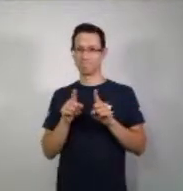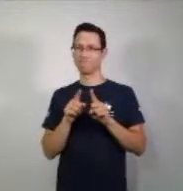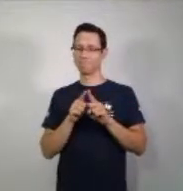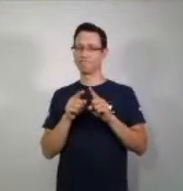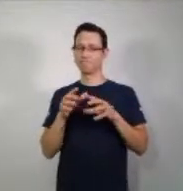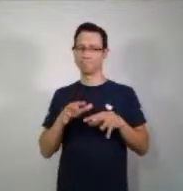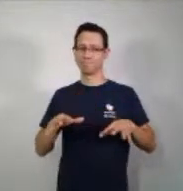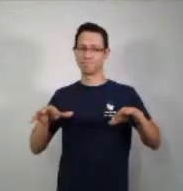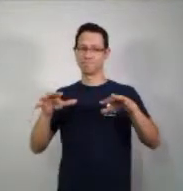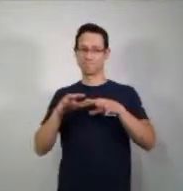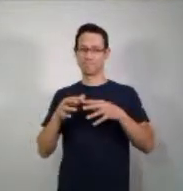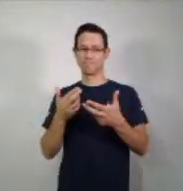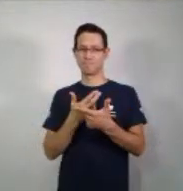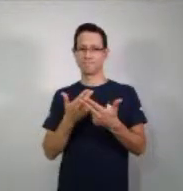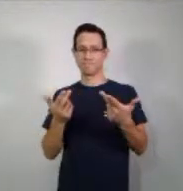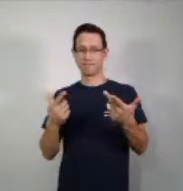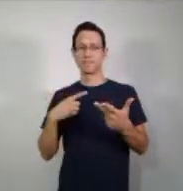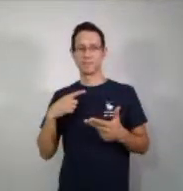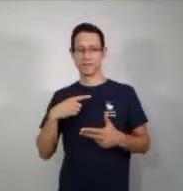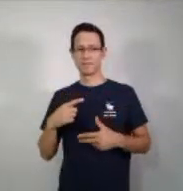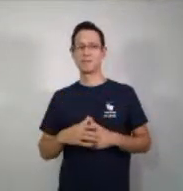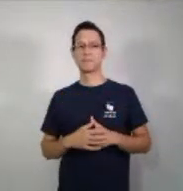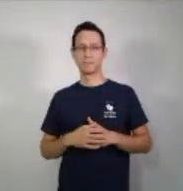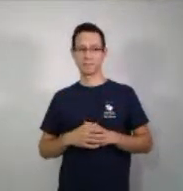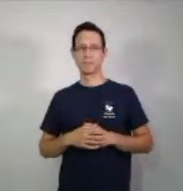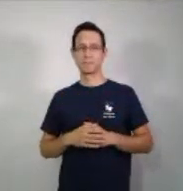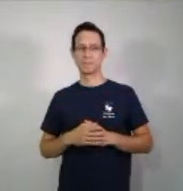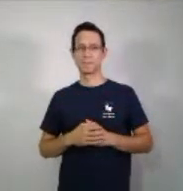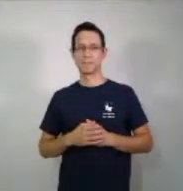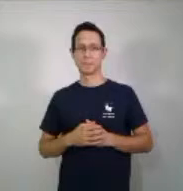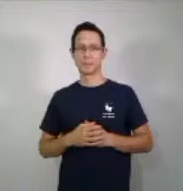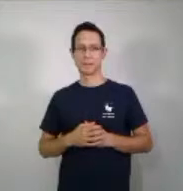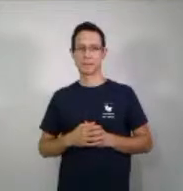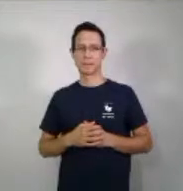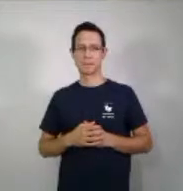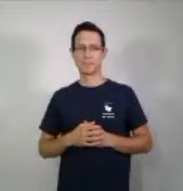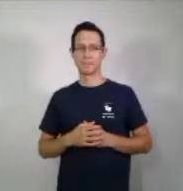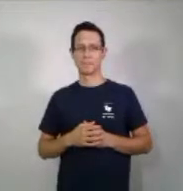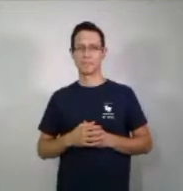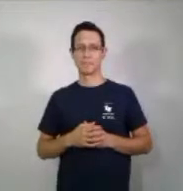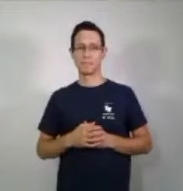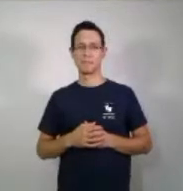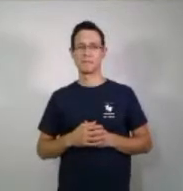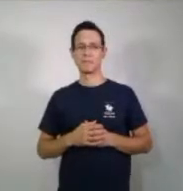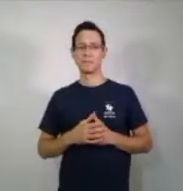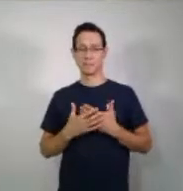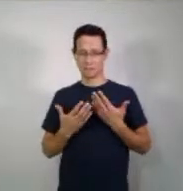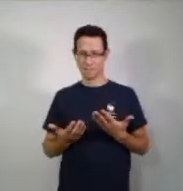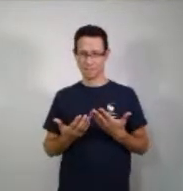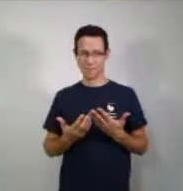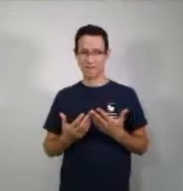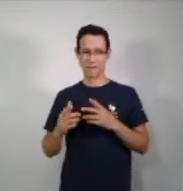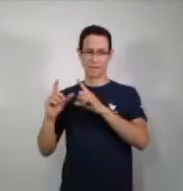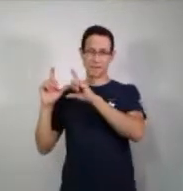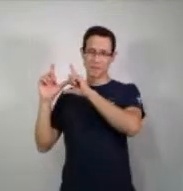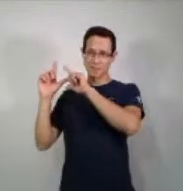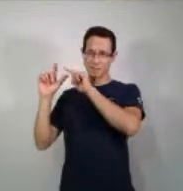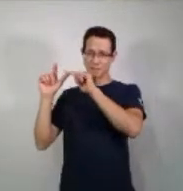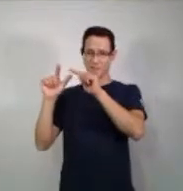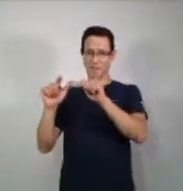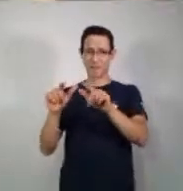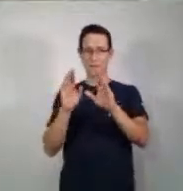dúvida, alimentou muito as duas também. Então, esses, né, esses traços, digamos,